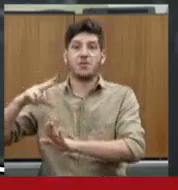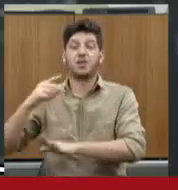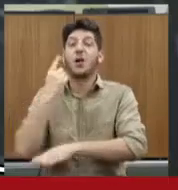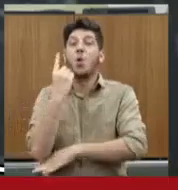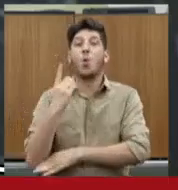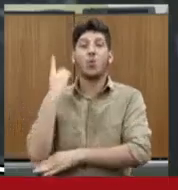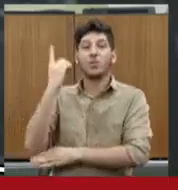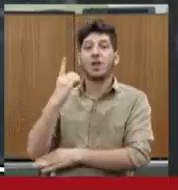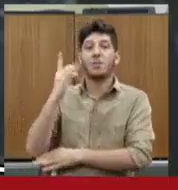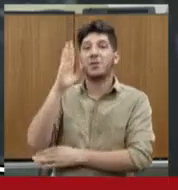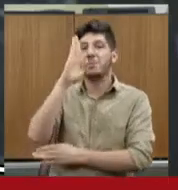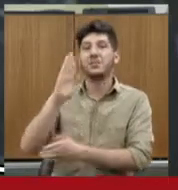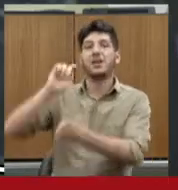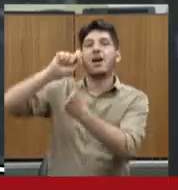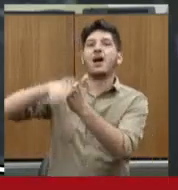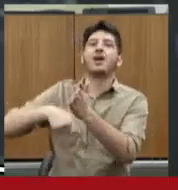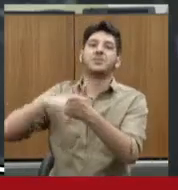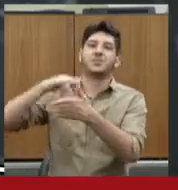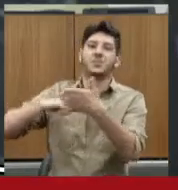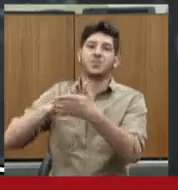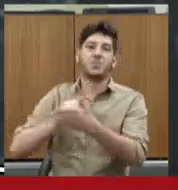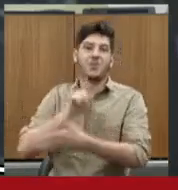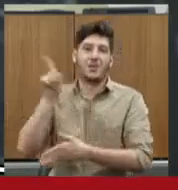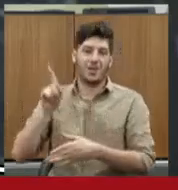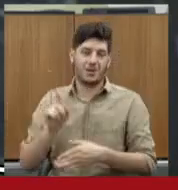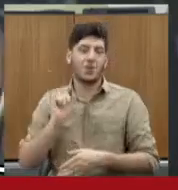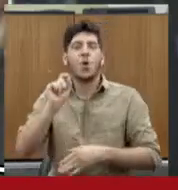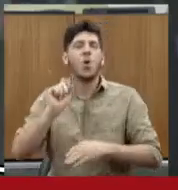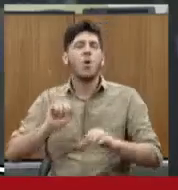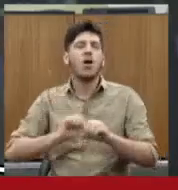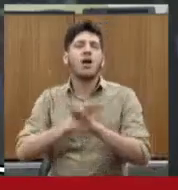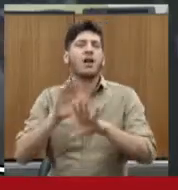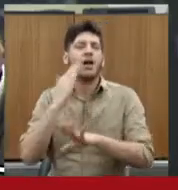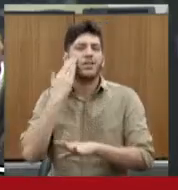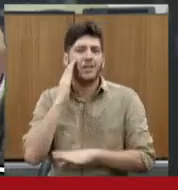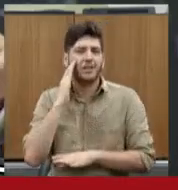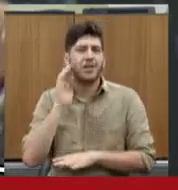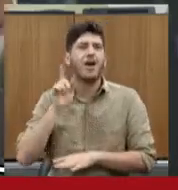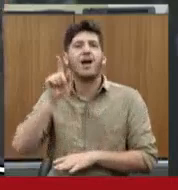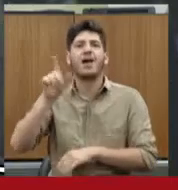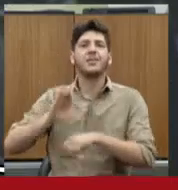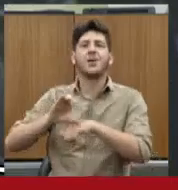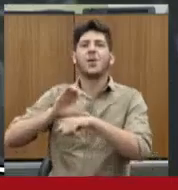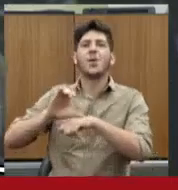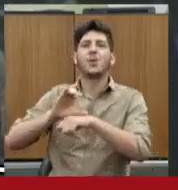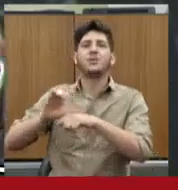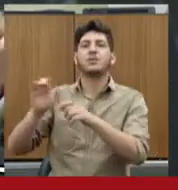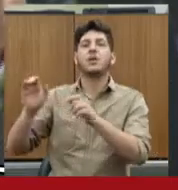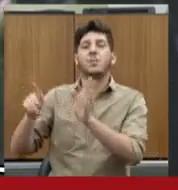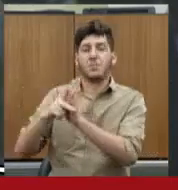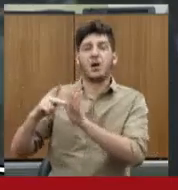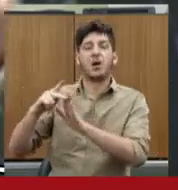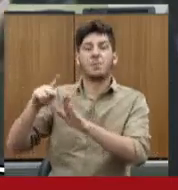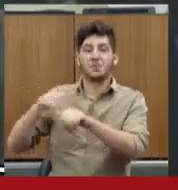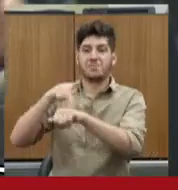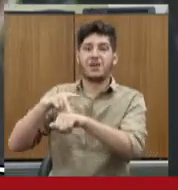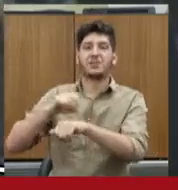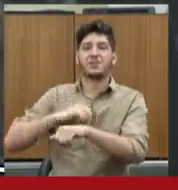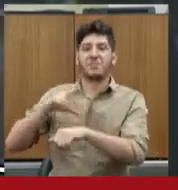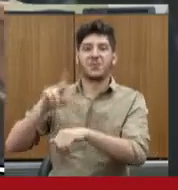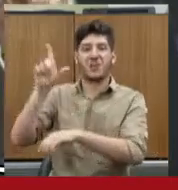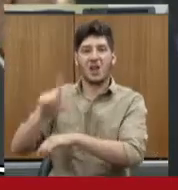deputado brasileiro assina essa carta. O que ficou claro? Esta constituinte e esta constituição não